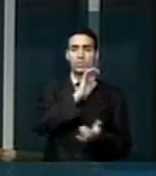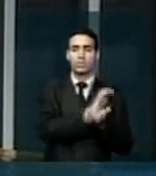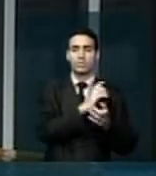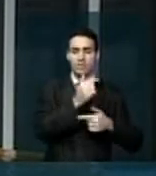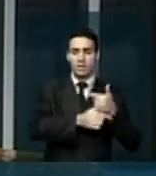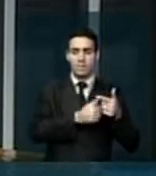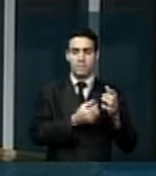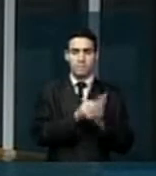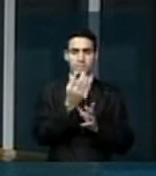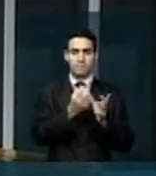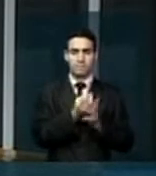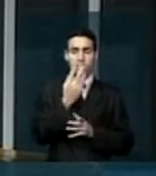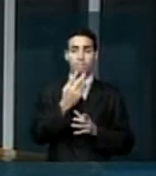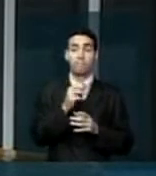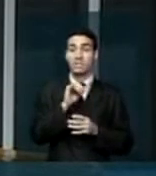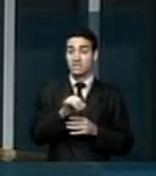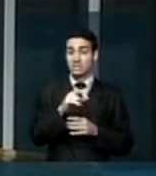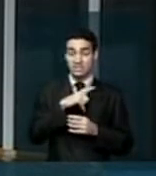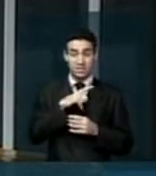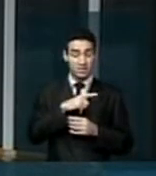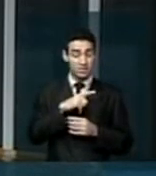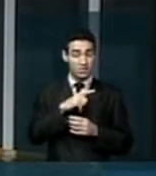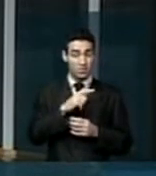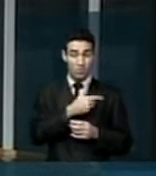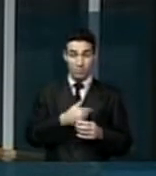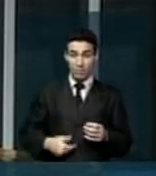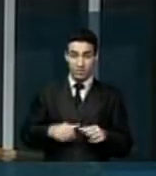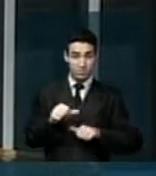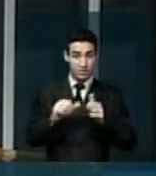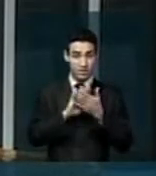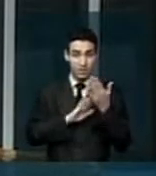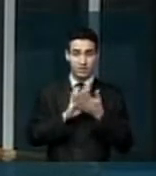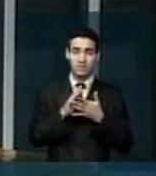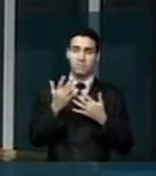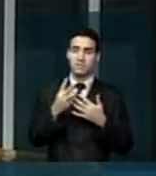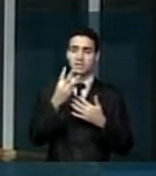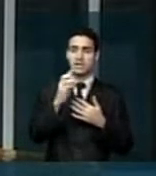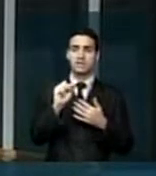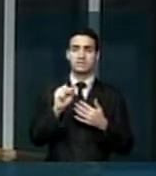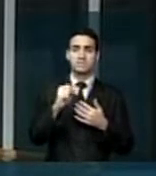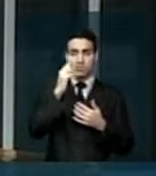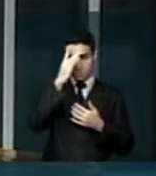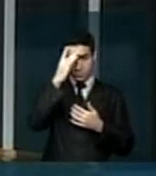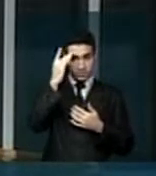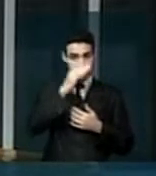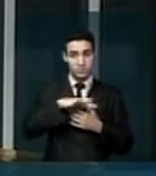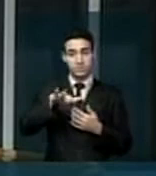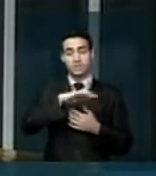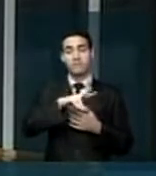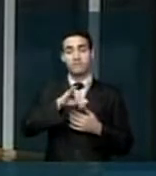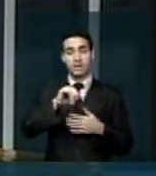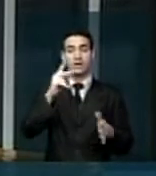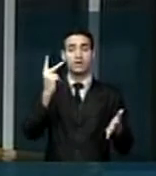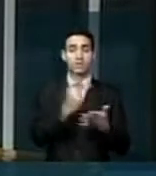produtivo. Se o governo local não mudar, cerca de mais de 3.000 pessoas